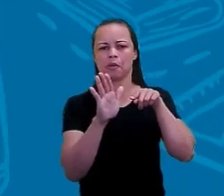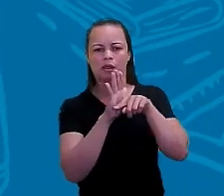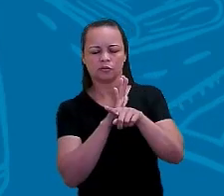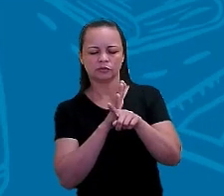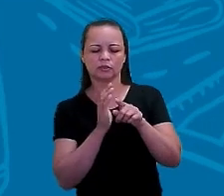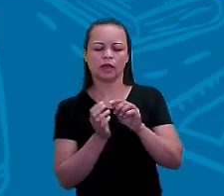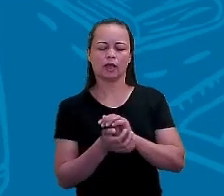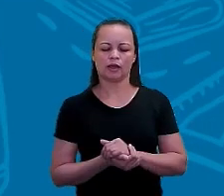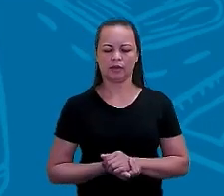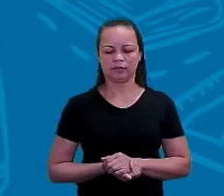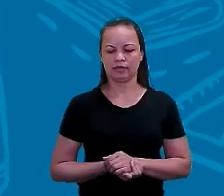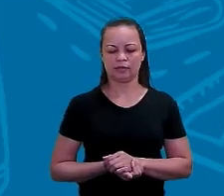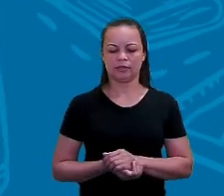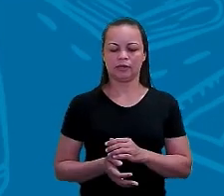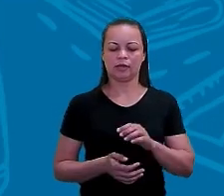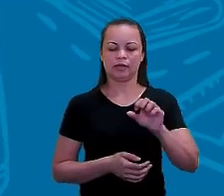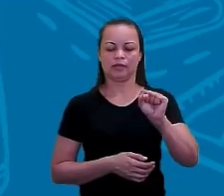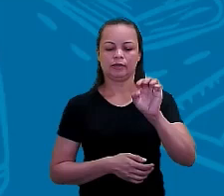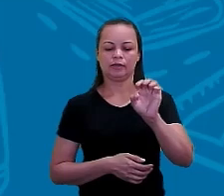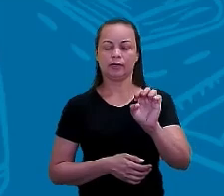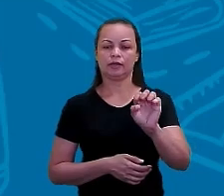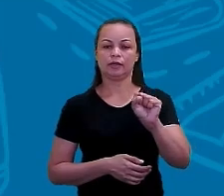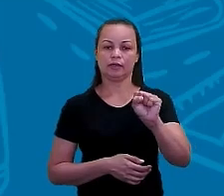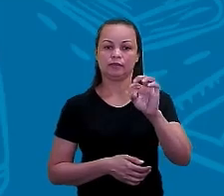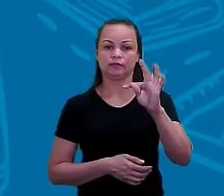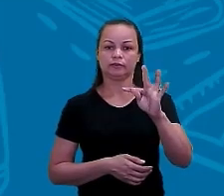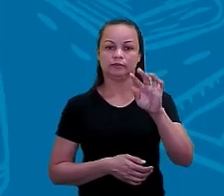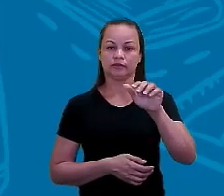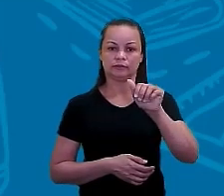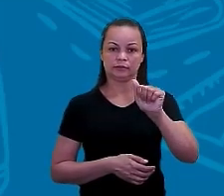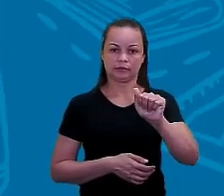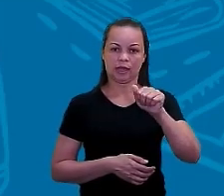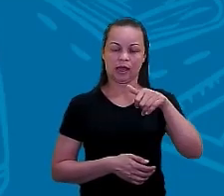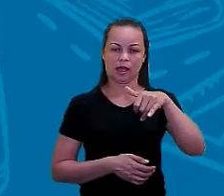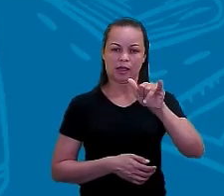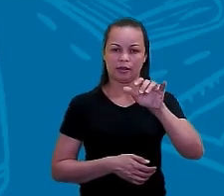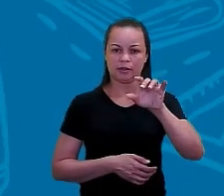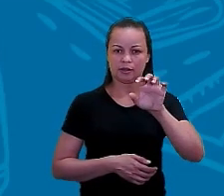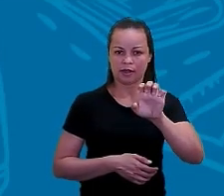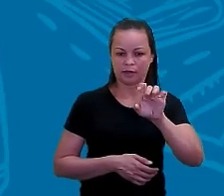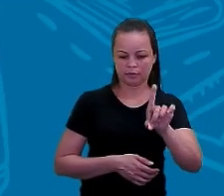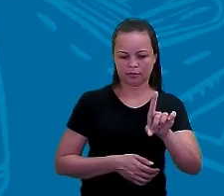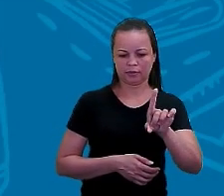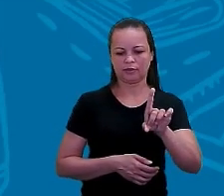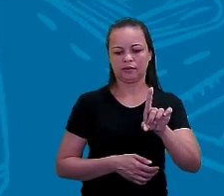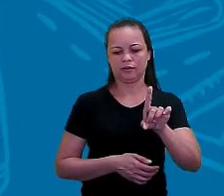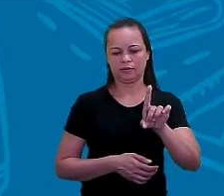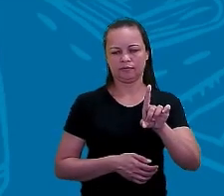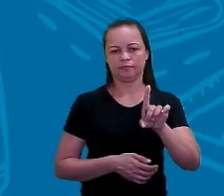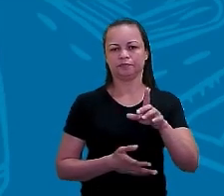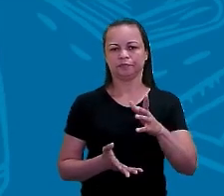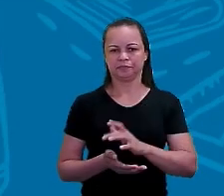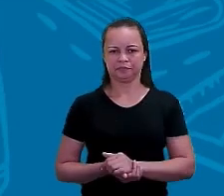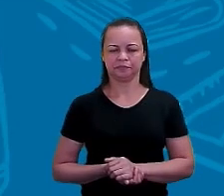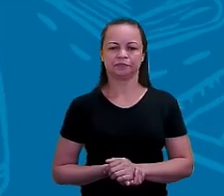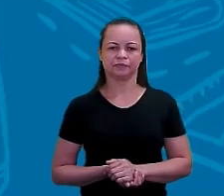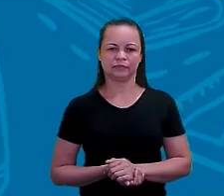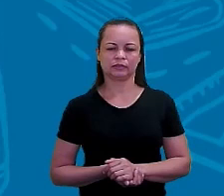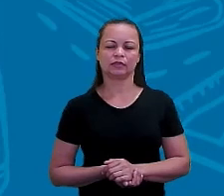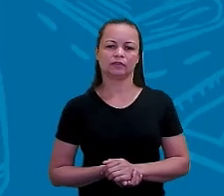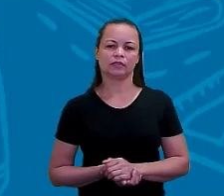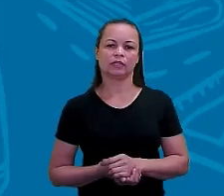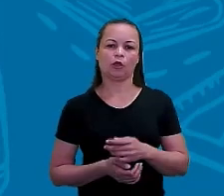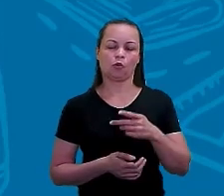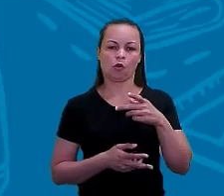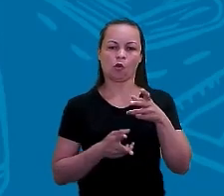perguntou. And stay, ficar, stayed, ficou. Vamos pronunciar, para a gente não esquecer, pronúncia é importante. Vamos